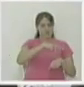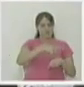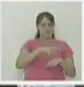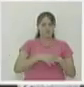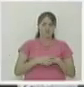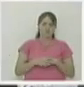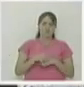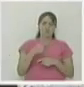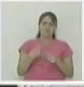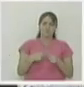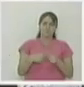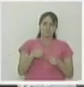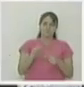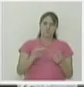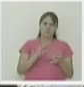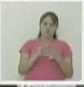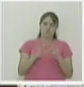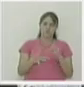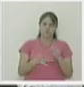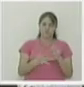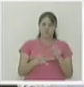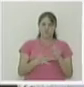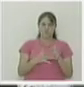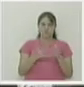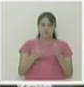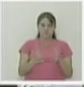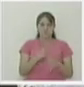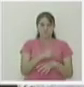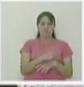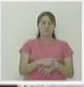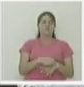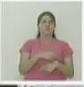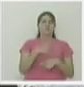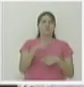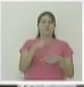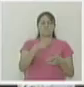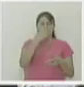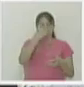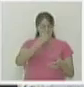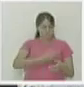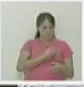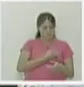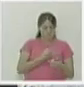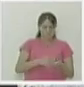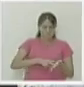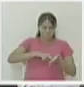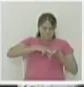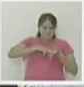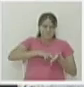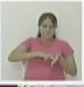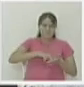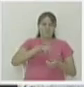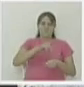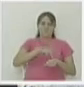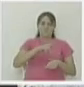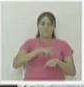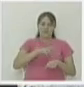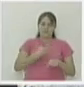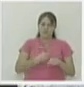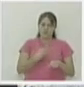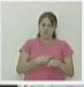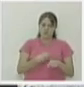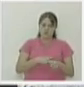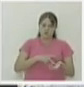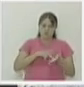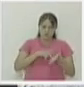Deus queria de Simão era essa, que ele fosse pedra, uma rocha firme, fundamental na